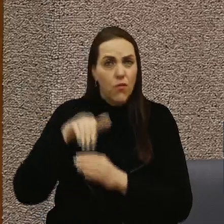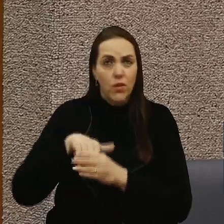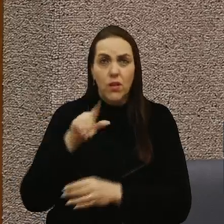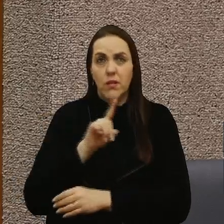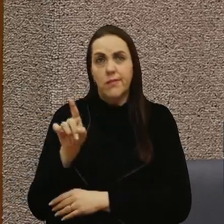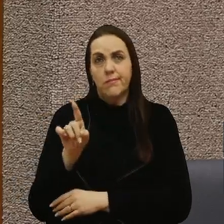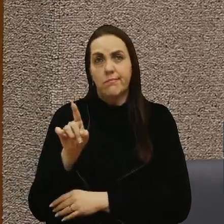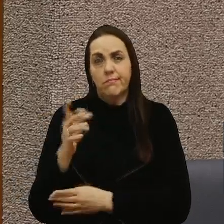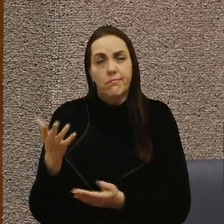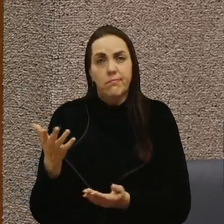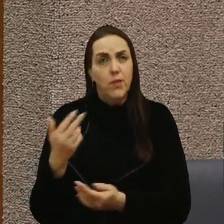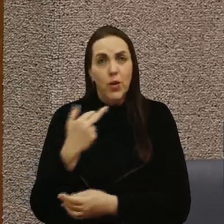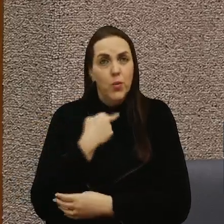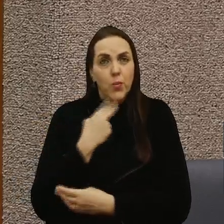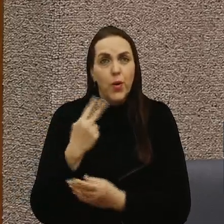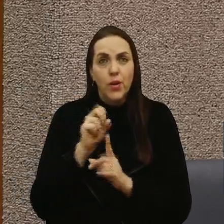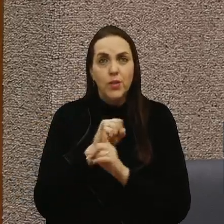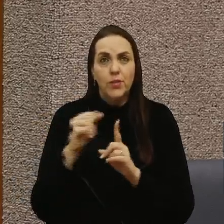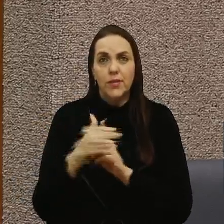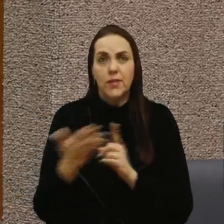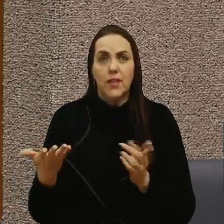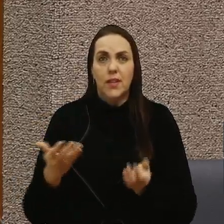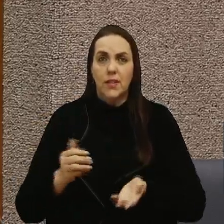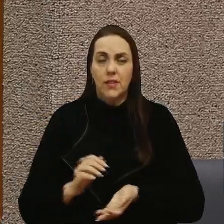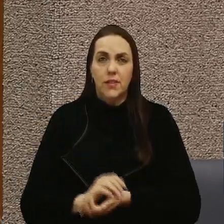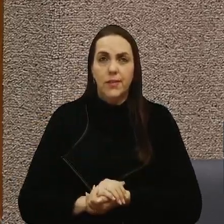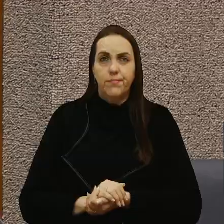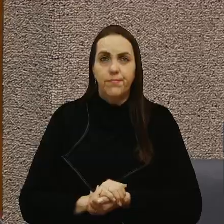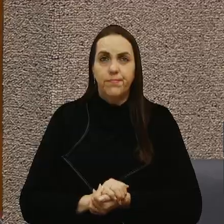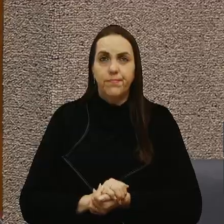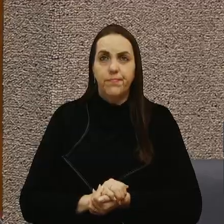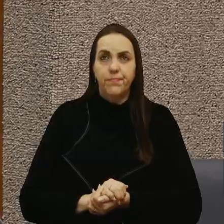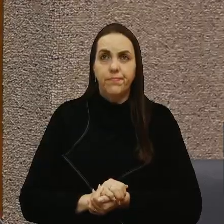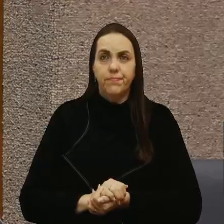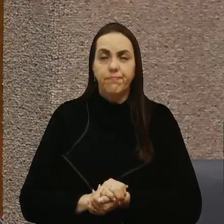podemos, a sociedade não pode